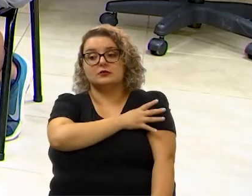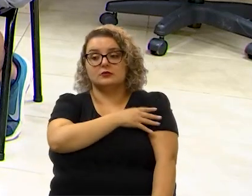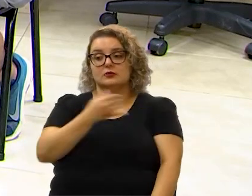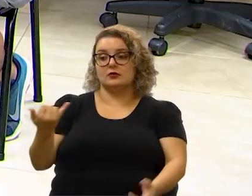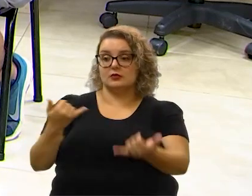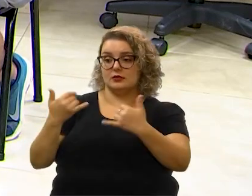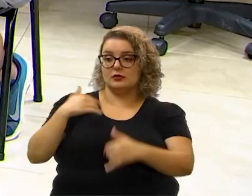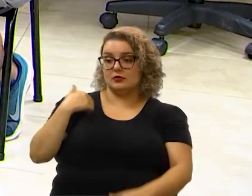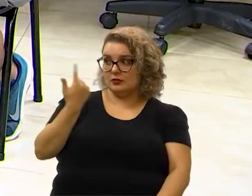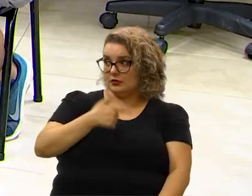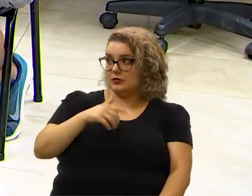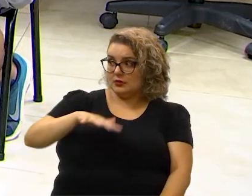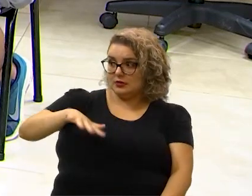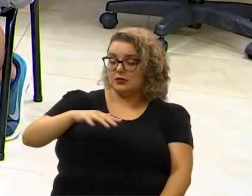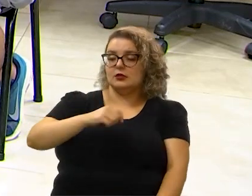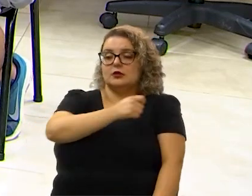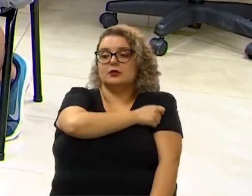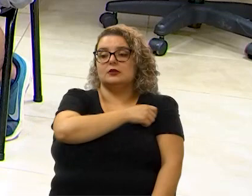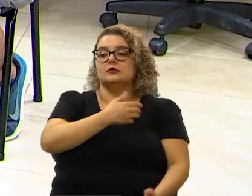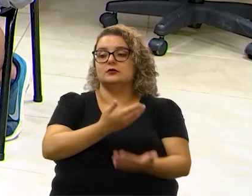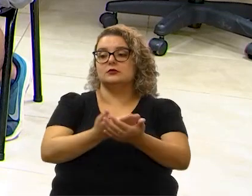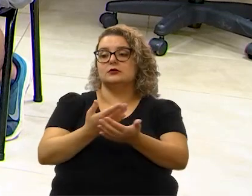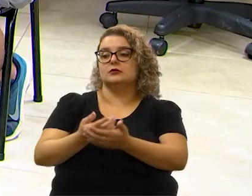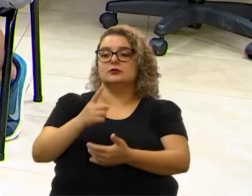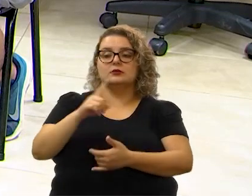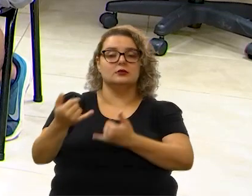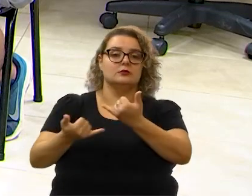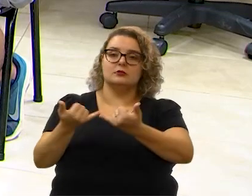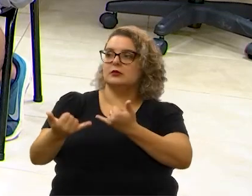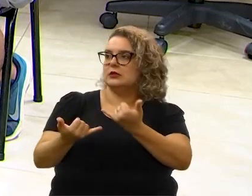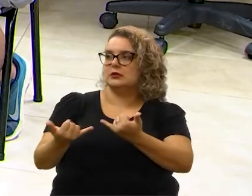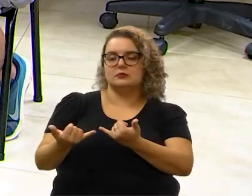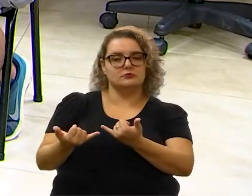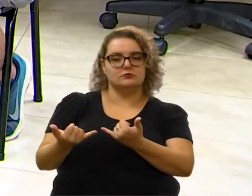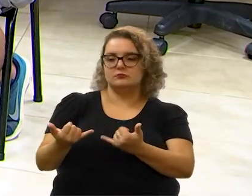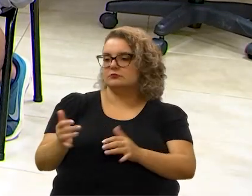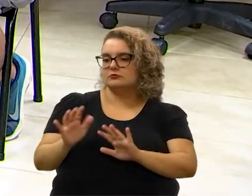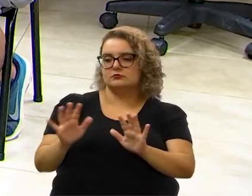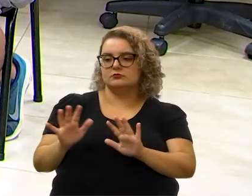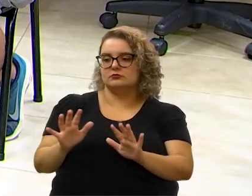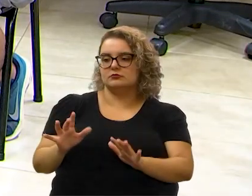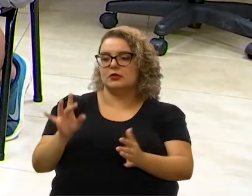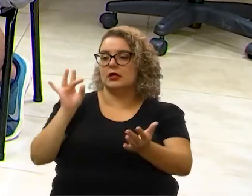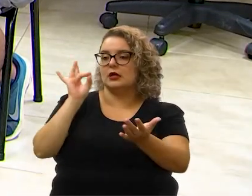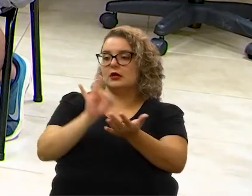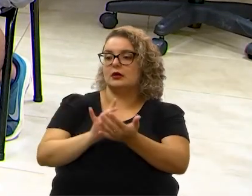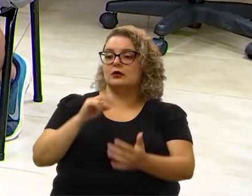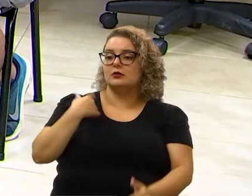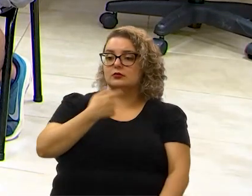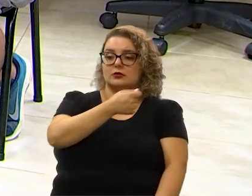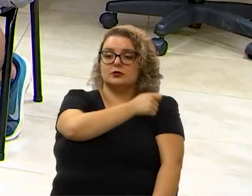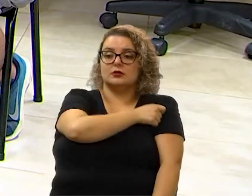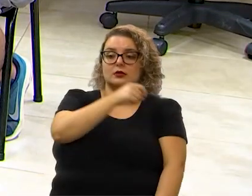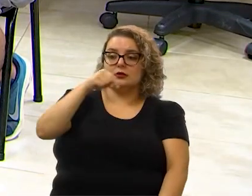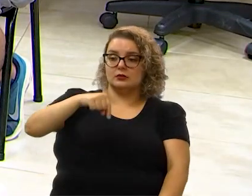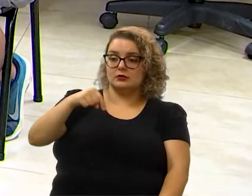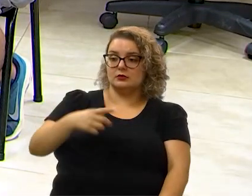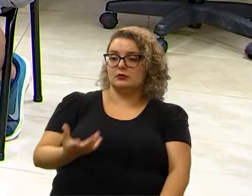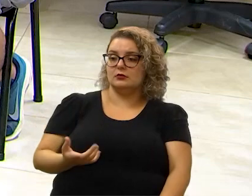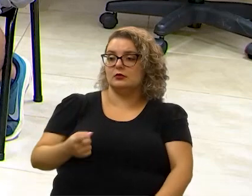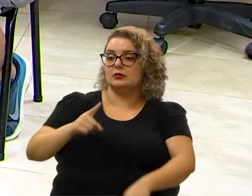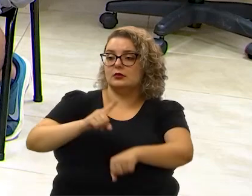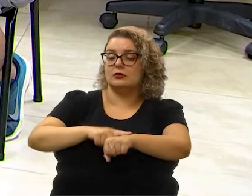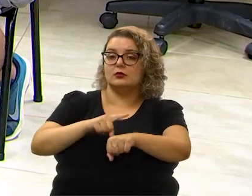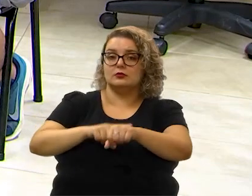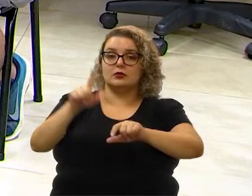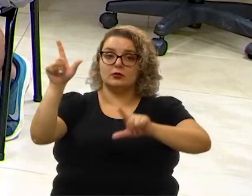falaram para nós na aula, que eles não brincavam com brinquedo. A realidade do nosso aluno aqui é